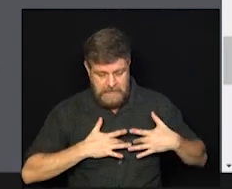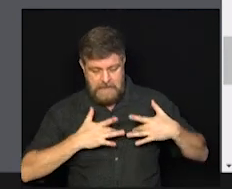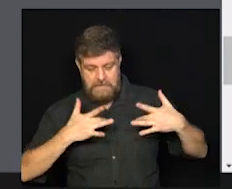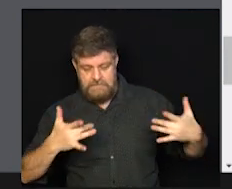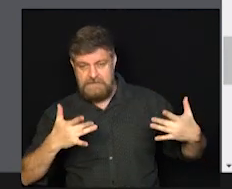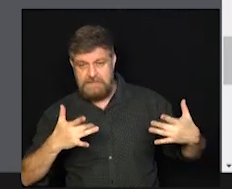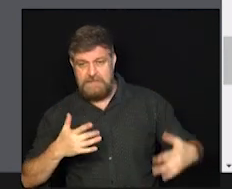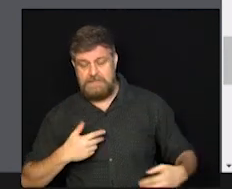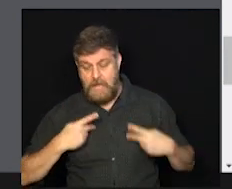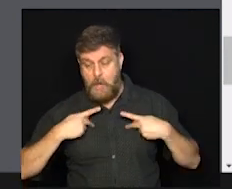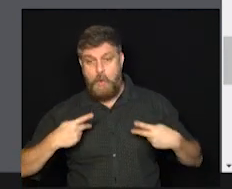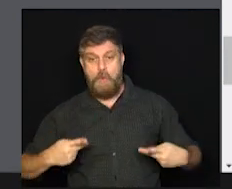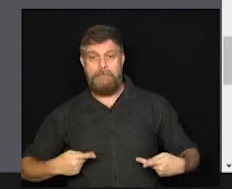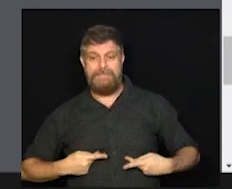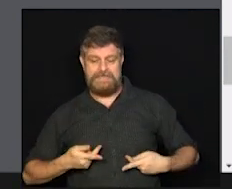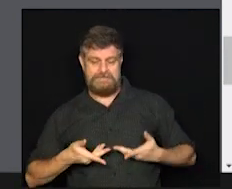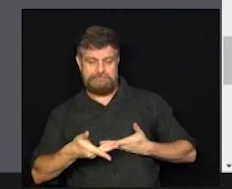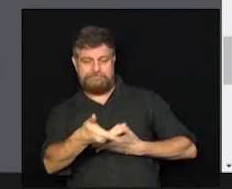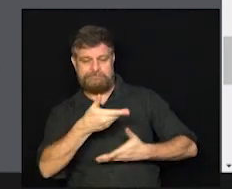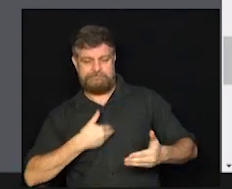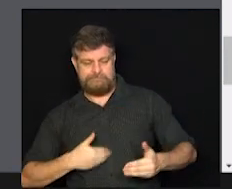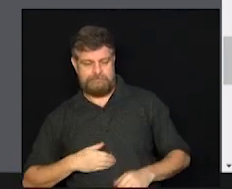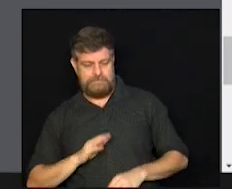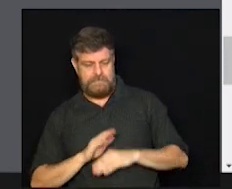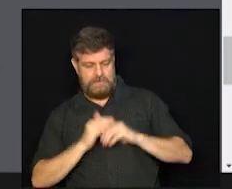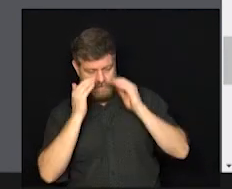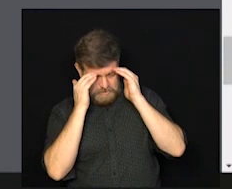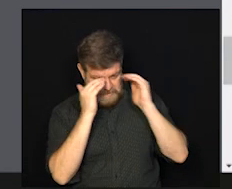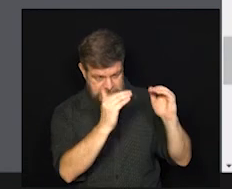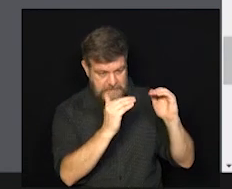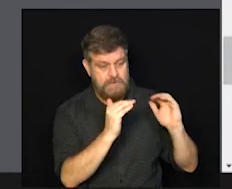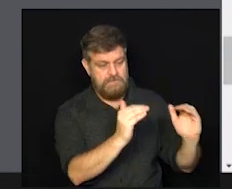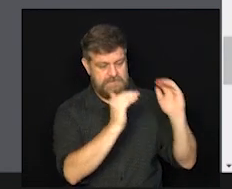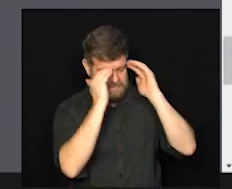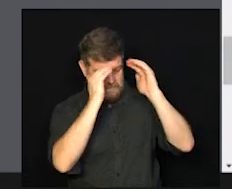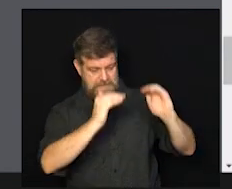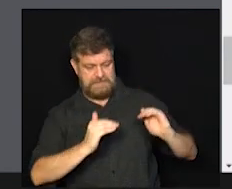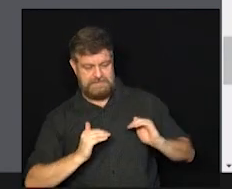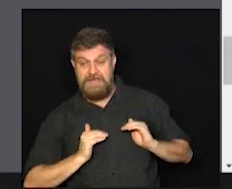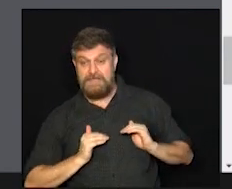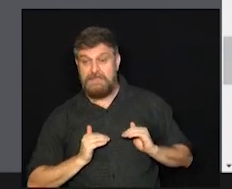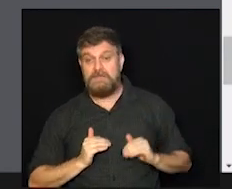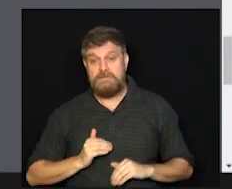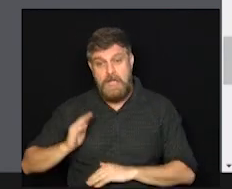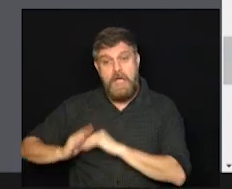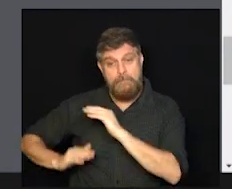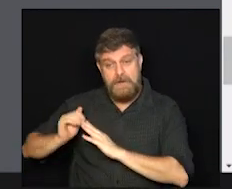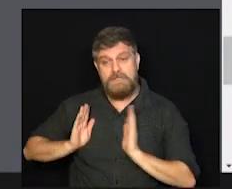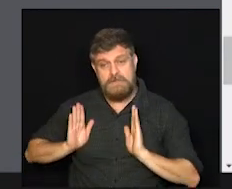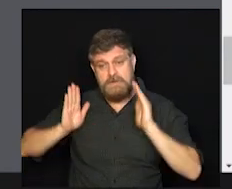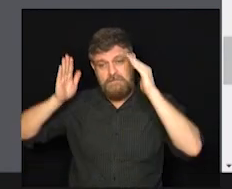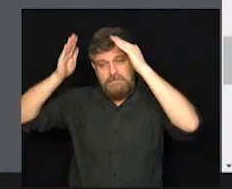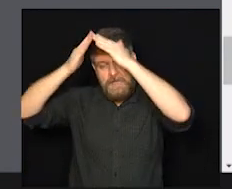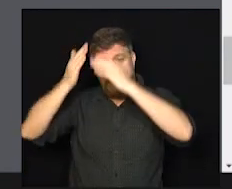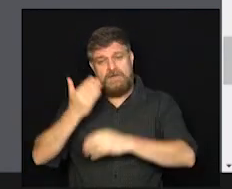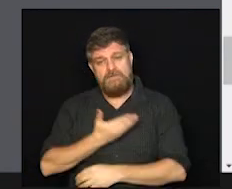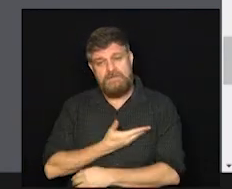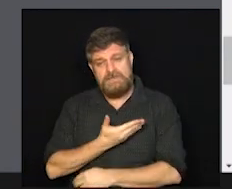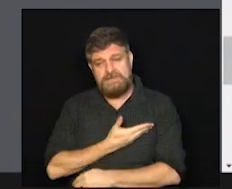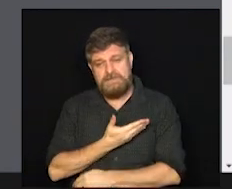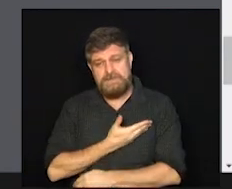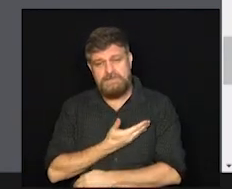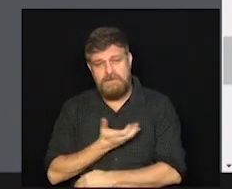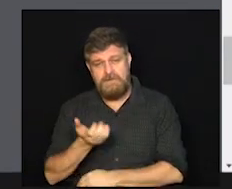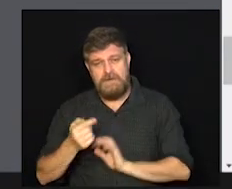e humanizadora. Isso o Papa Francisco tem empenhado muito grande. Eu vou tentar mostrar aqui, por exemplo,